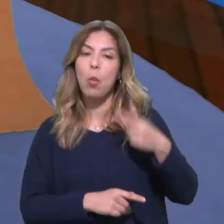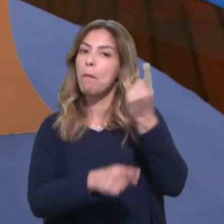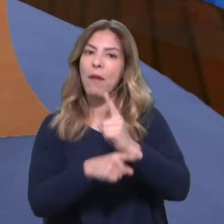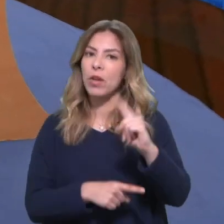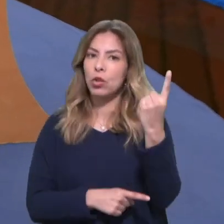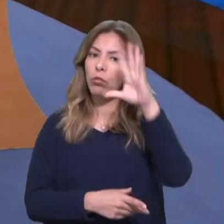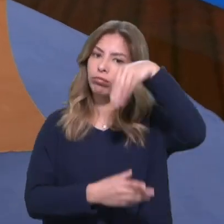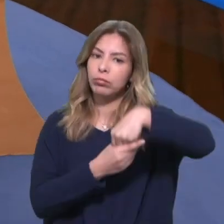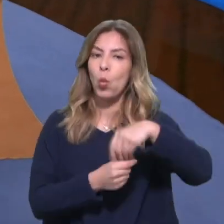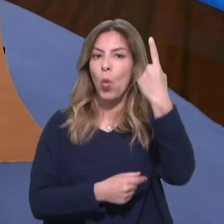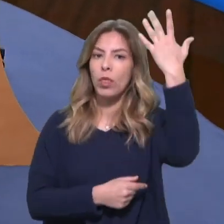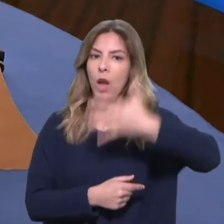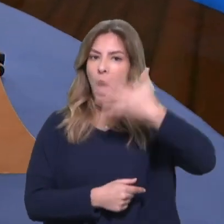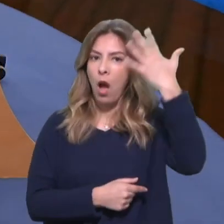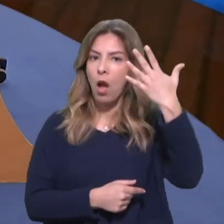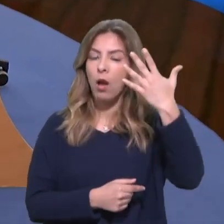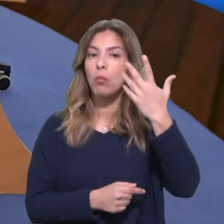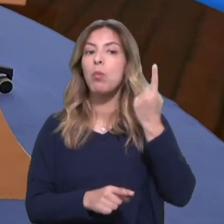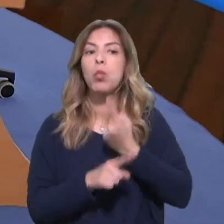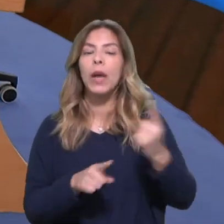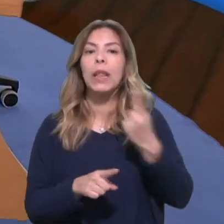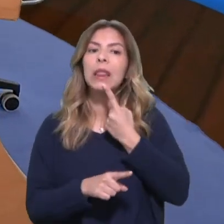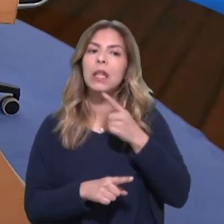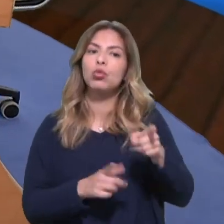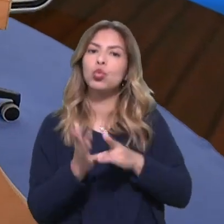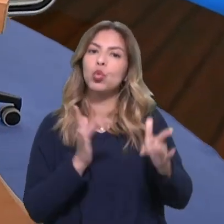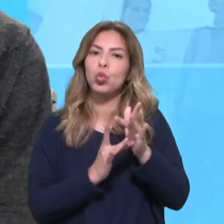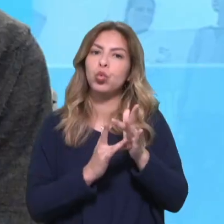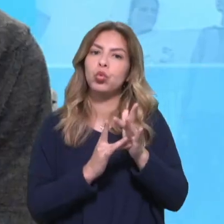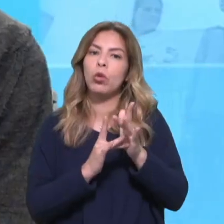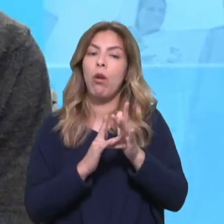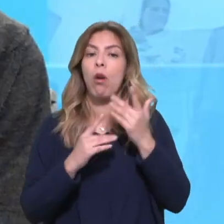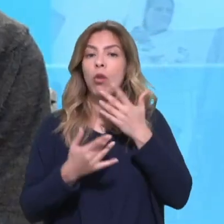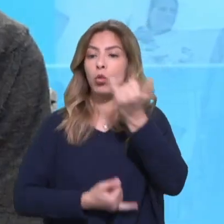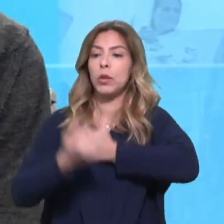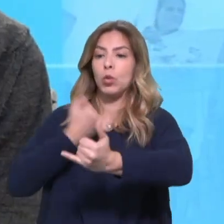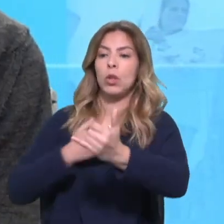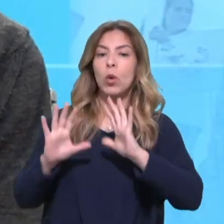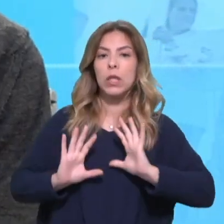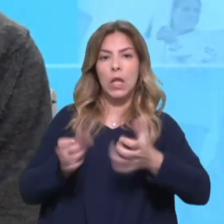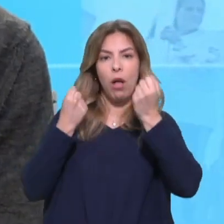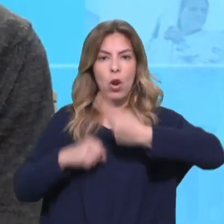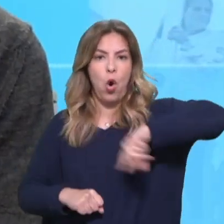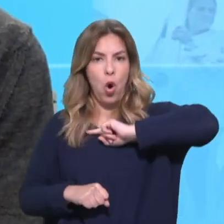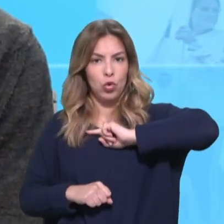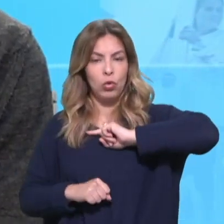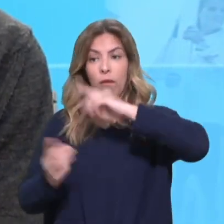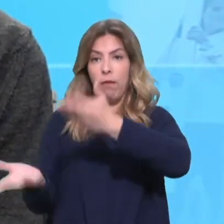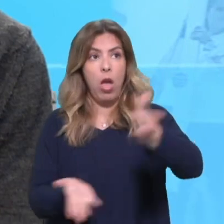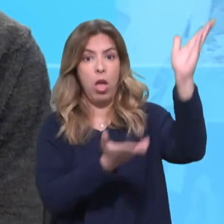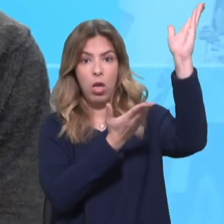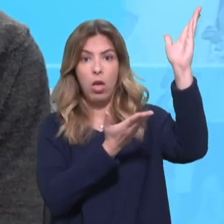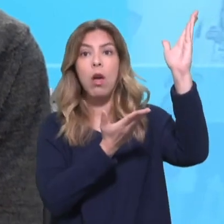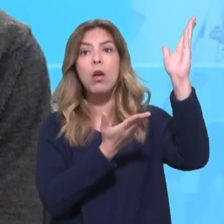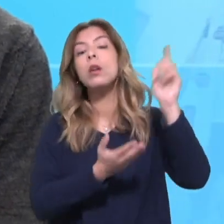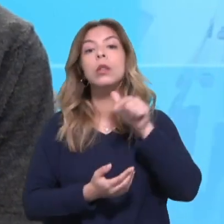A entrega de Jesus para nos salvar. Antes de consumar esta entrega, morrendo na cruz, Jesus entregou-se nos